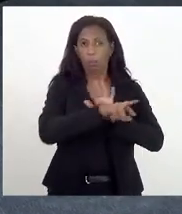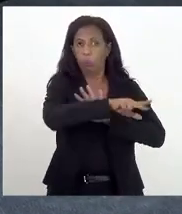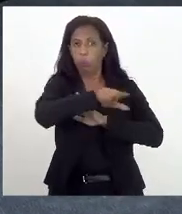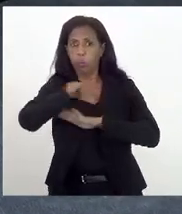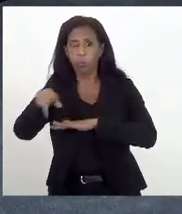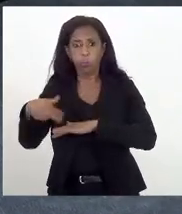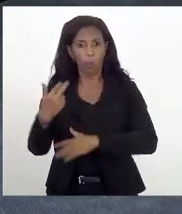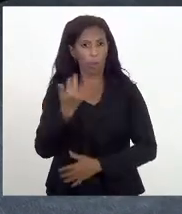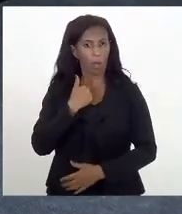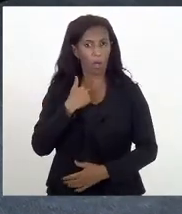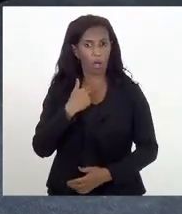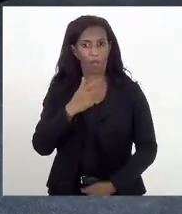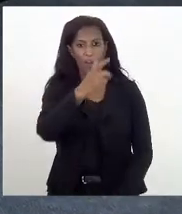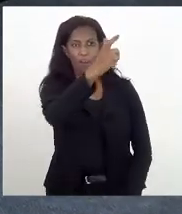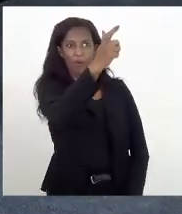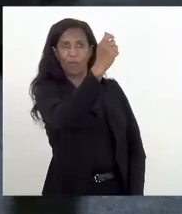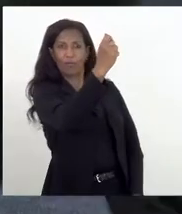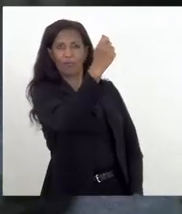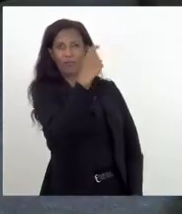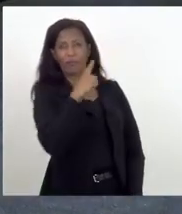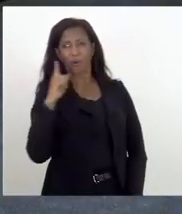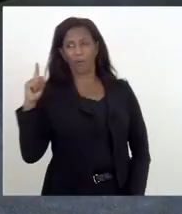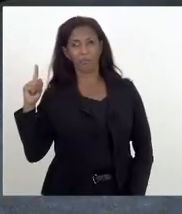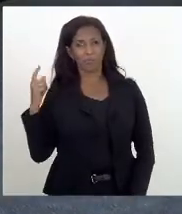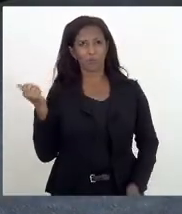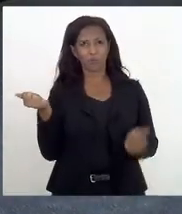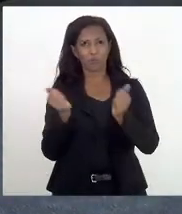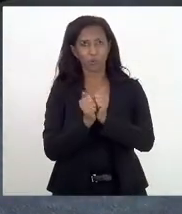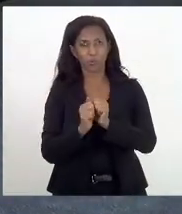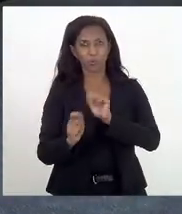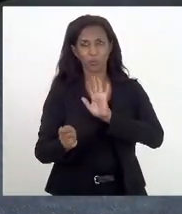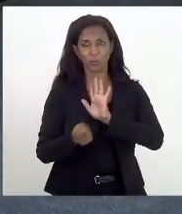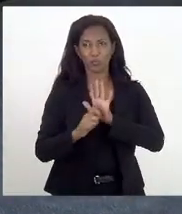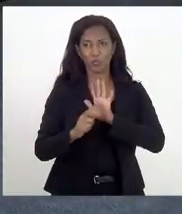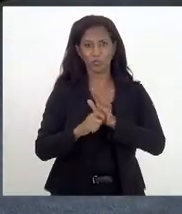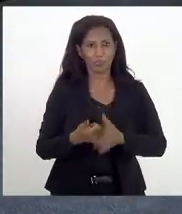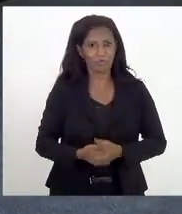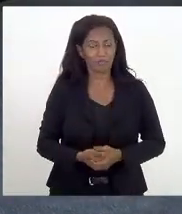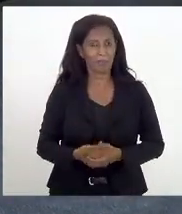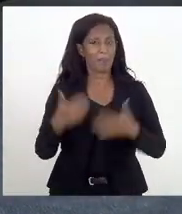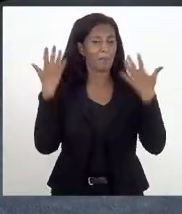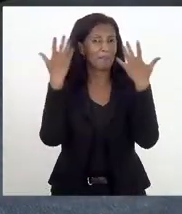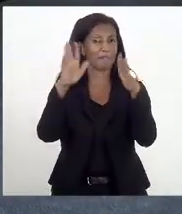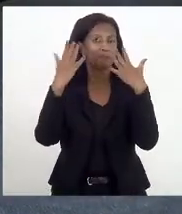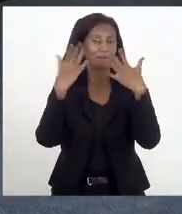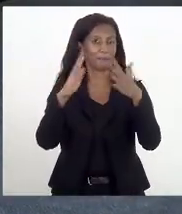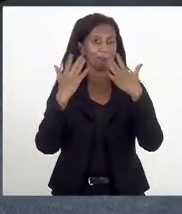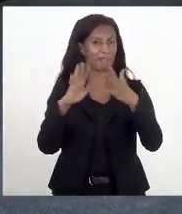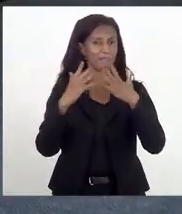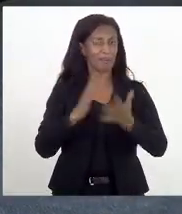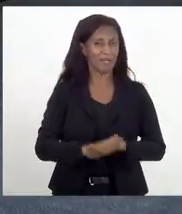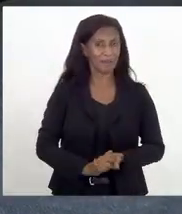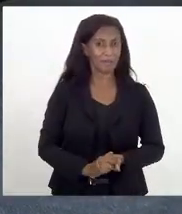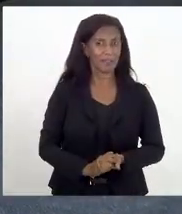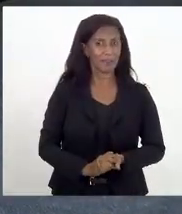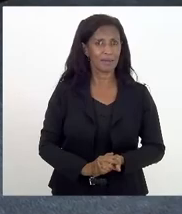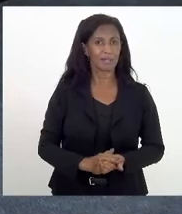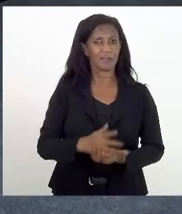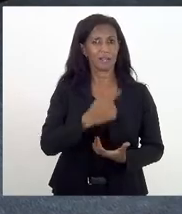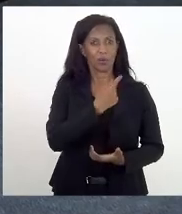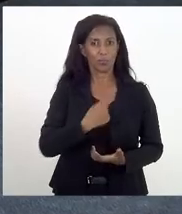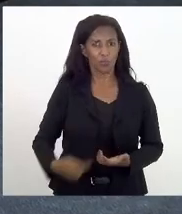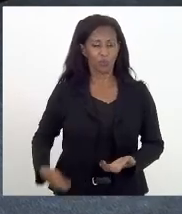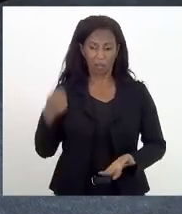nos fotografamos ao lado de traficantes de drogas então parabenizar o governador pela atitude Implacável se Vera